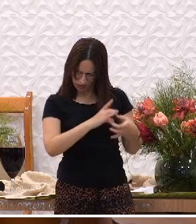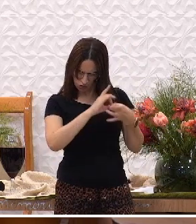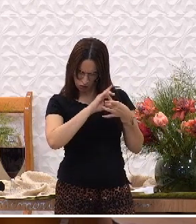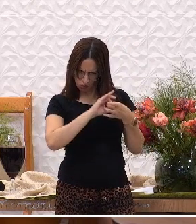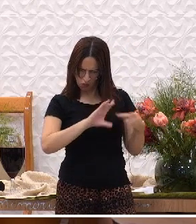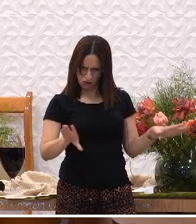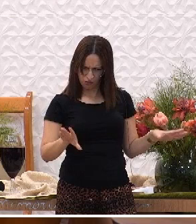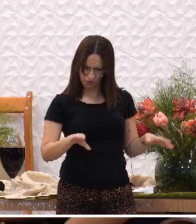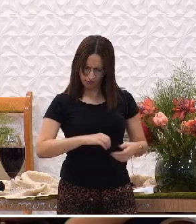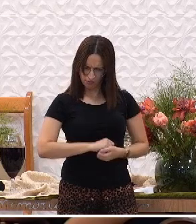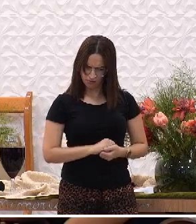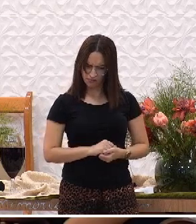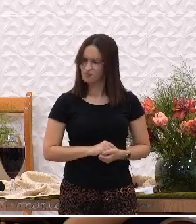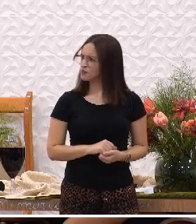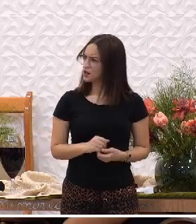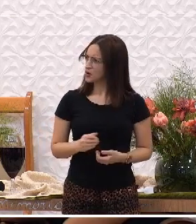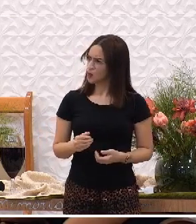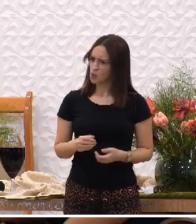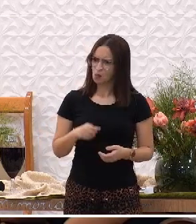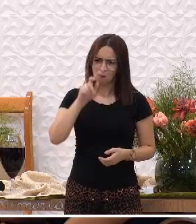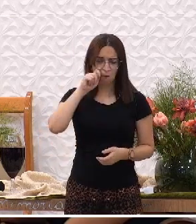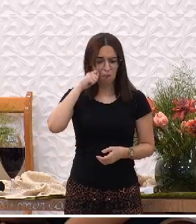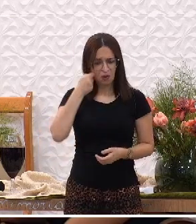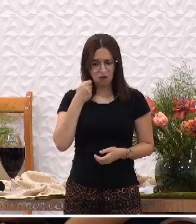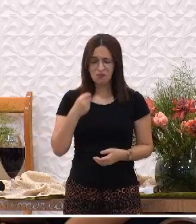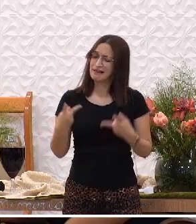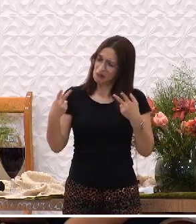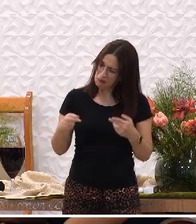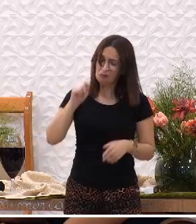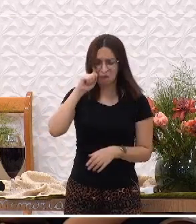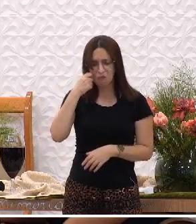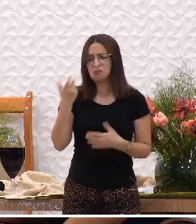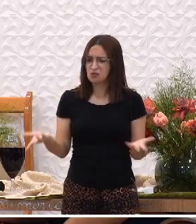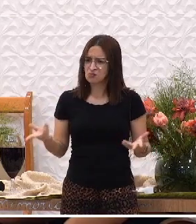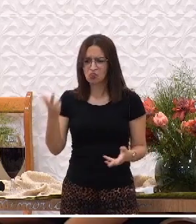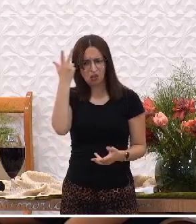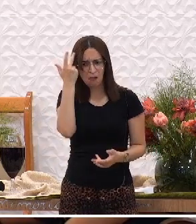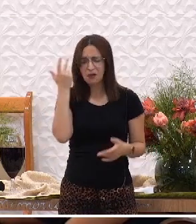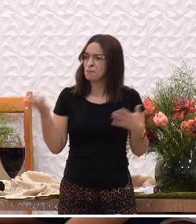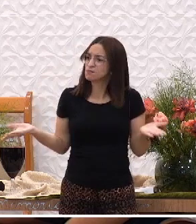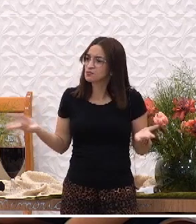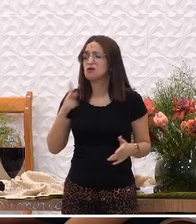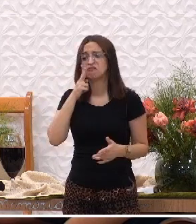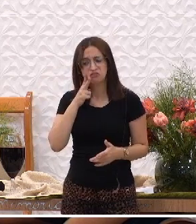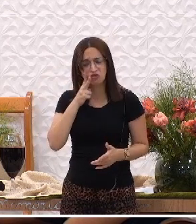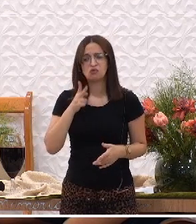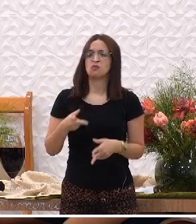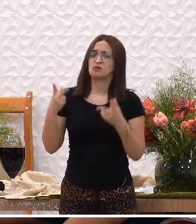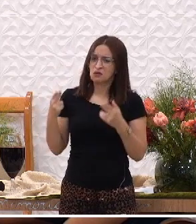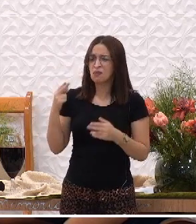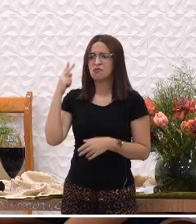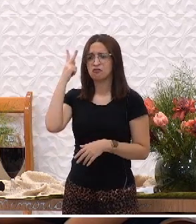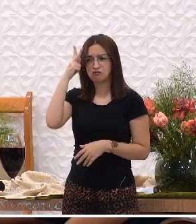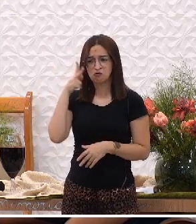Porque para nós, o pão ele continua sendo pão. O pão continua sendo pão e o vinho continua sendo vinho. Mas